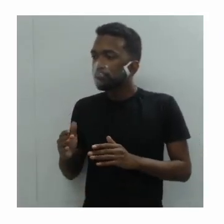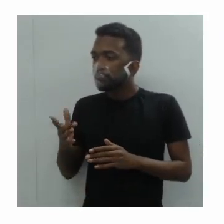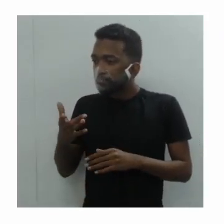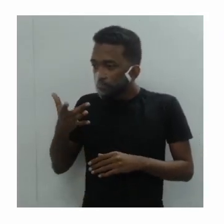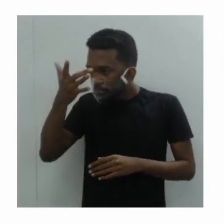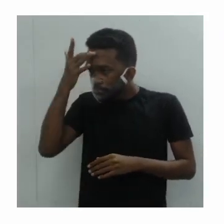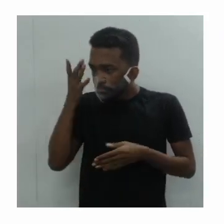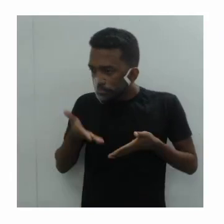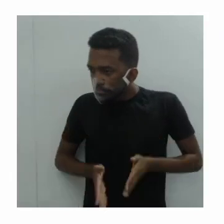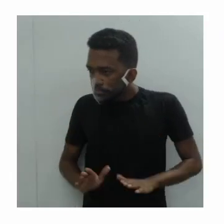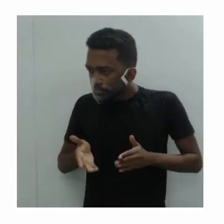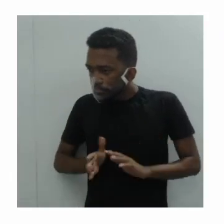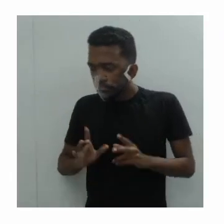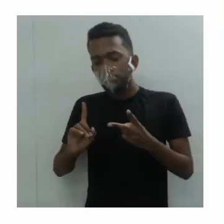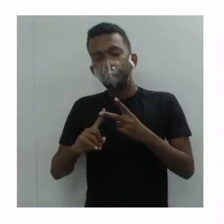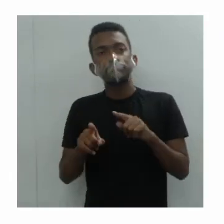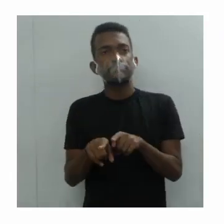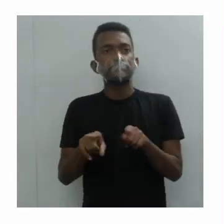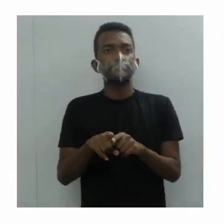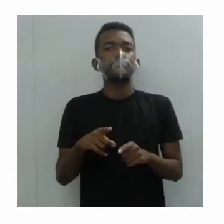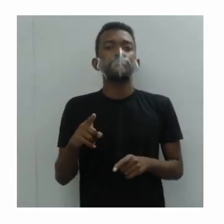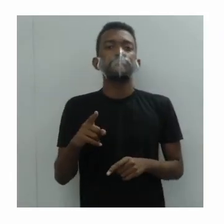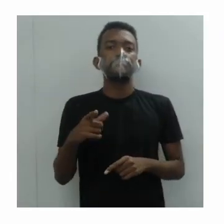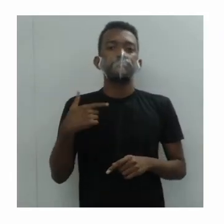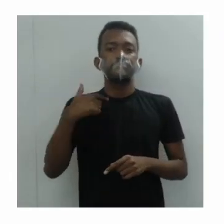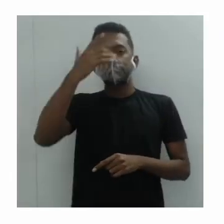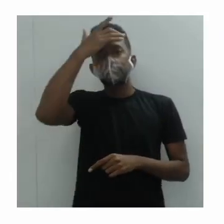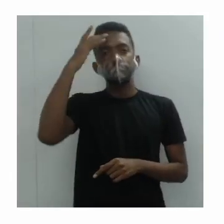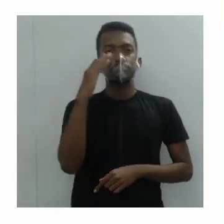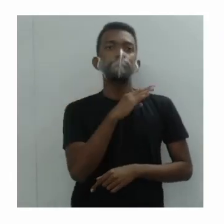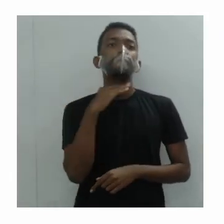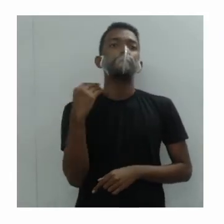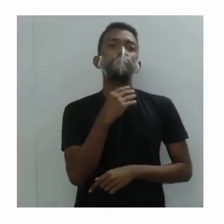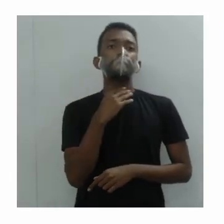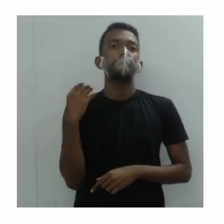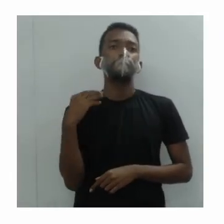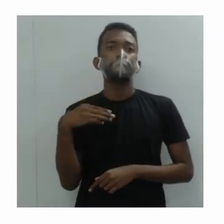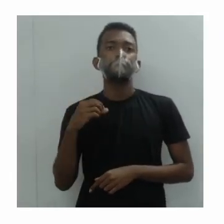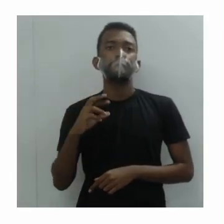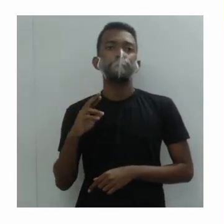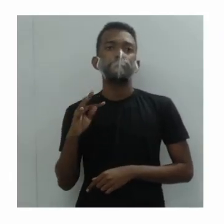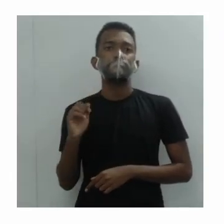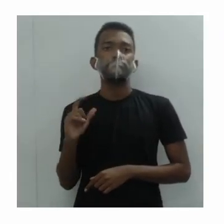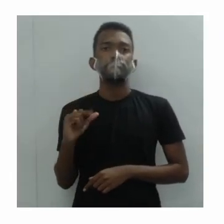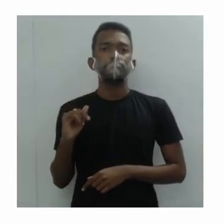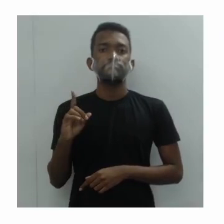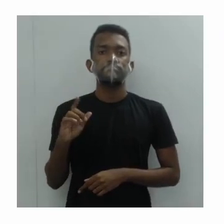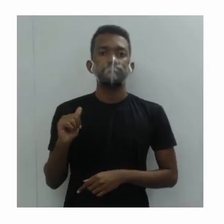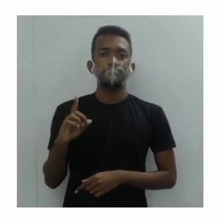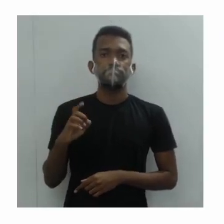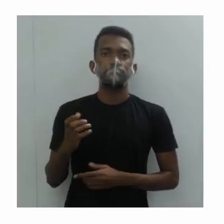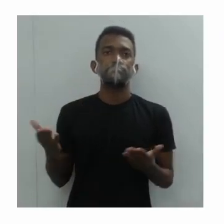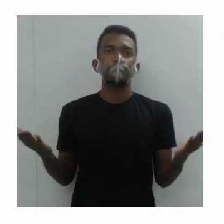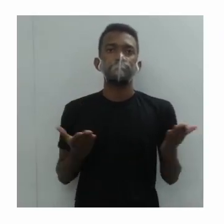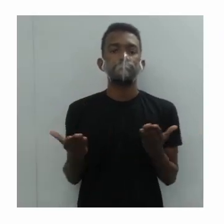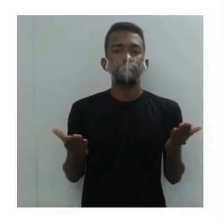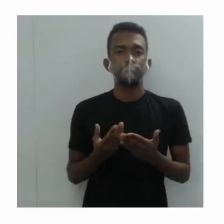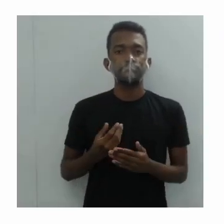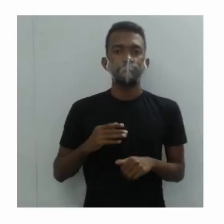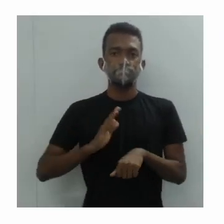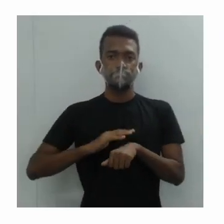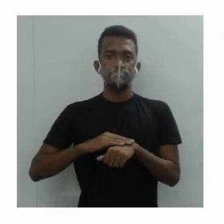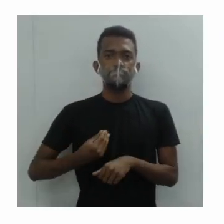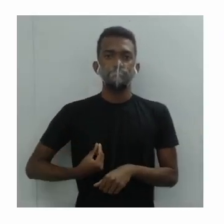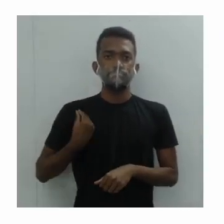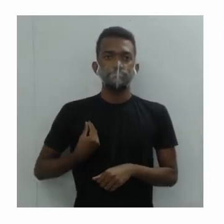o número de óbitos. E essa palavra mortalidade, morte, nesse momento que nós estamos vivendo, é um período